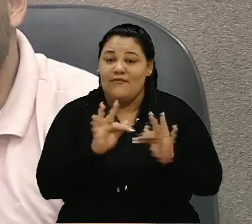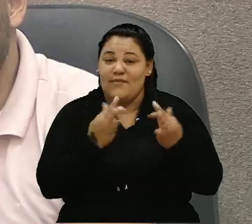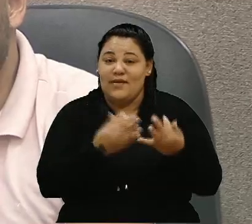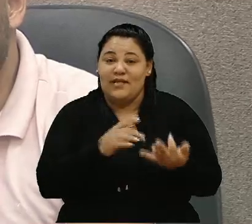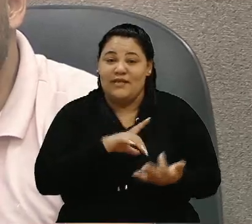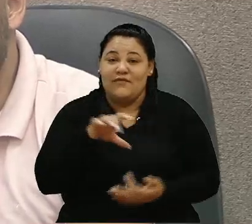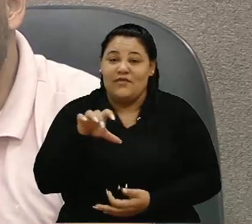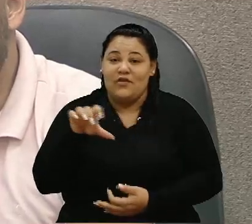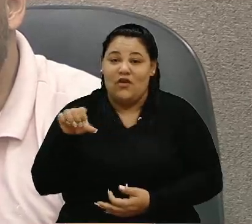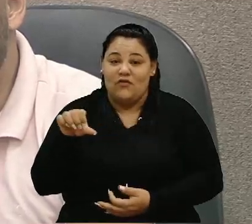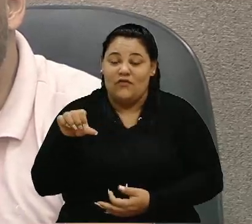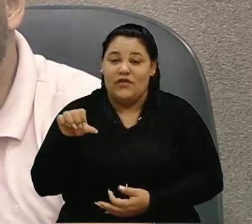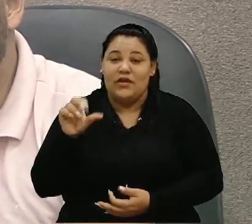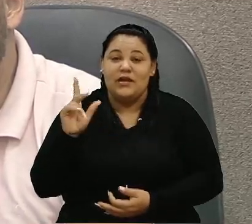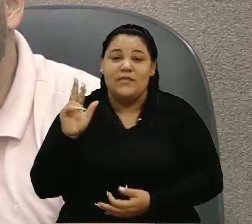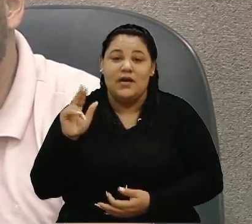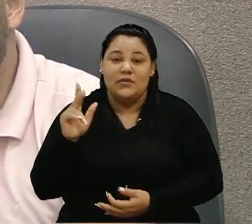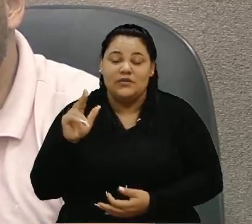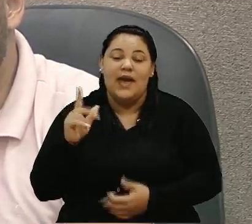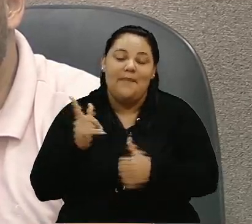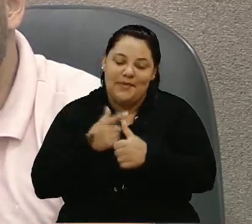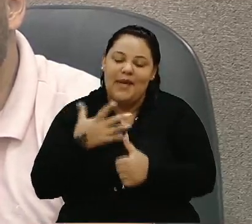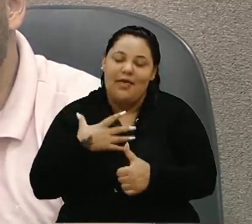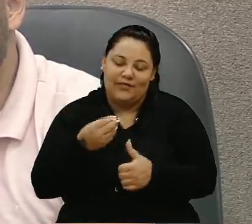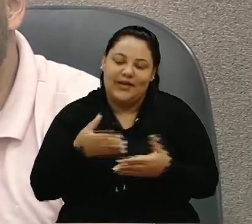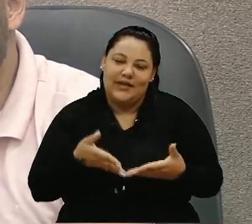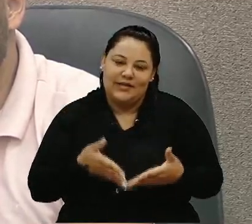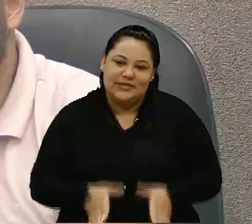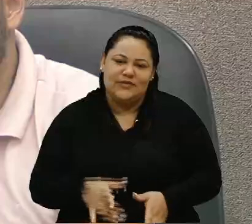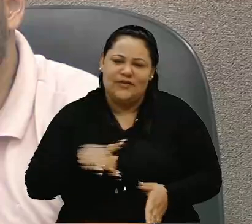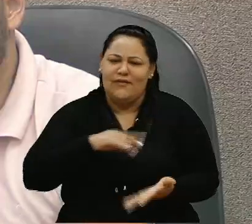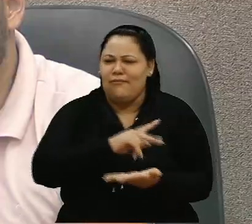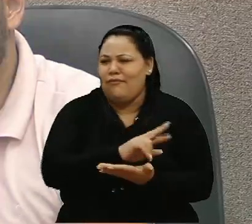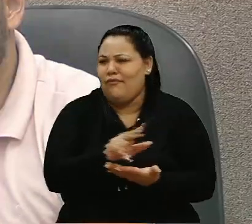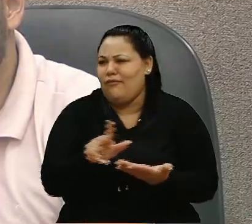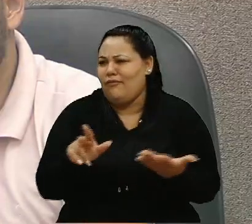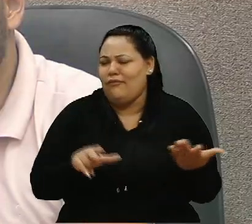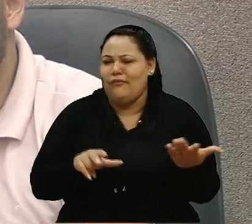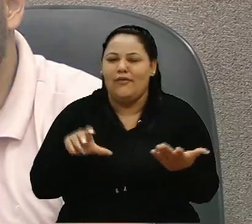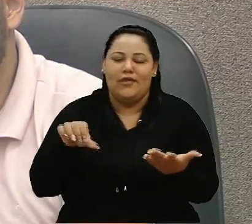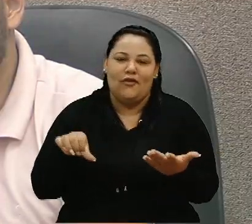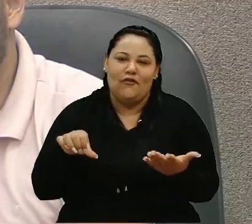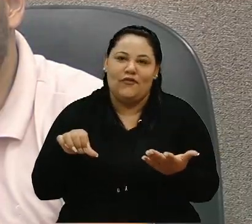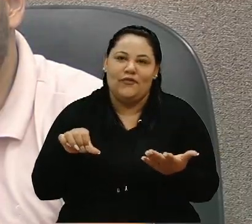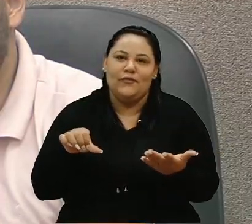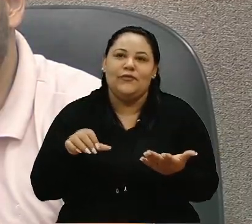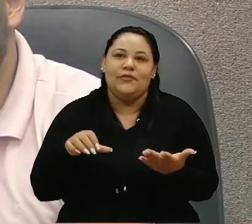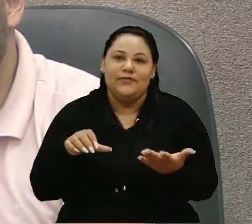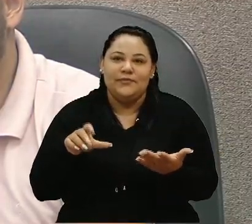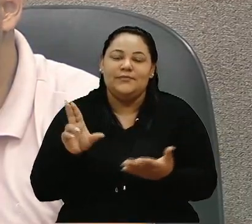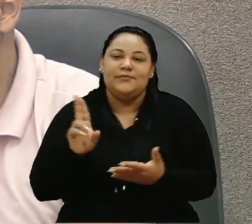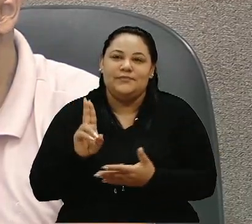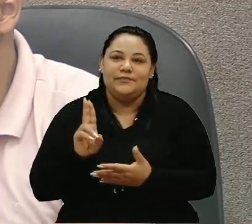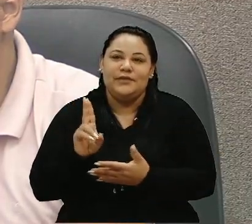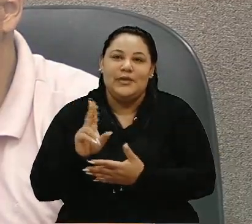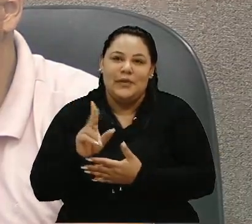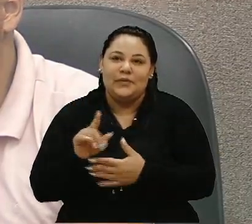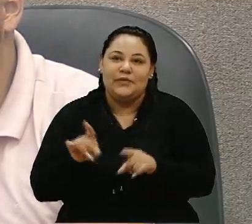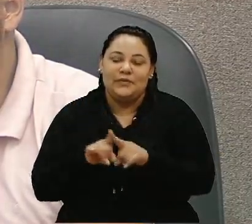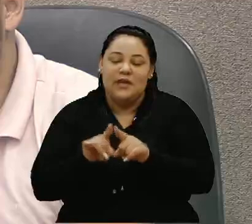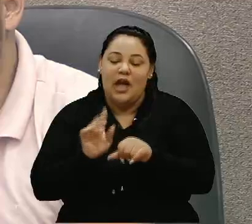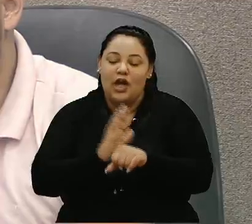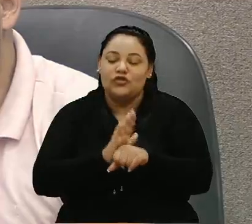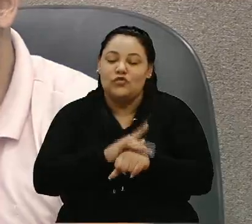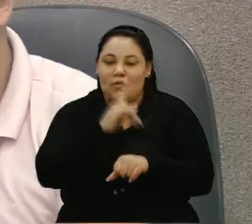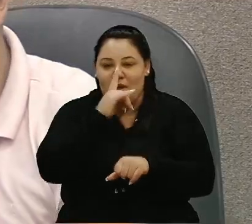Irma, Santina, Lugero, Ari, José, Cláudio, Renato, Nédia e Gema. Ajudou intensamente os pais na criação e